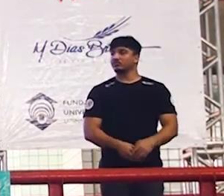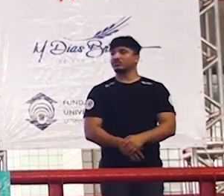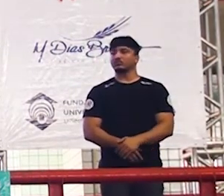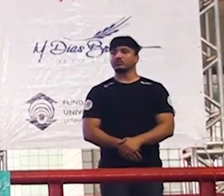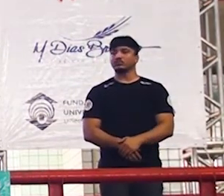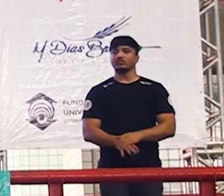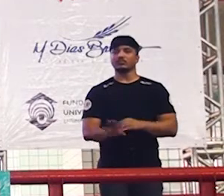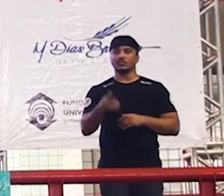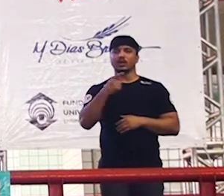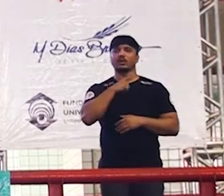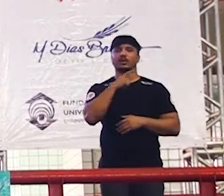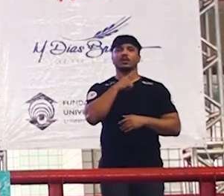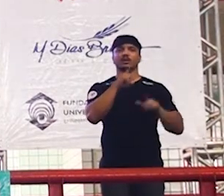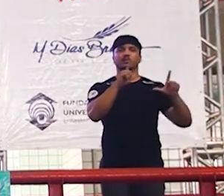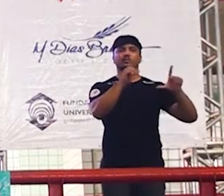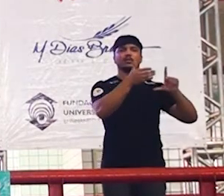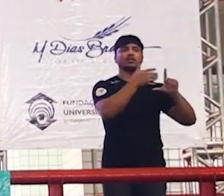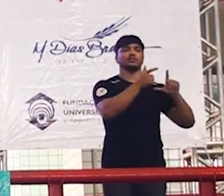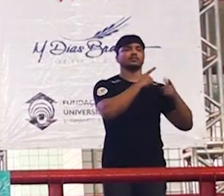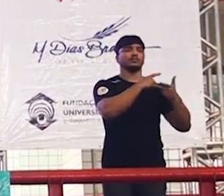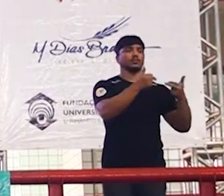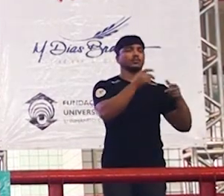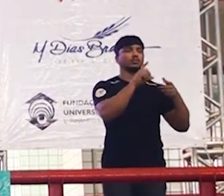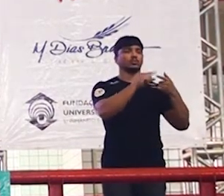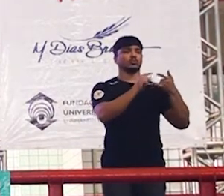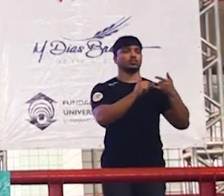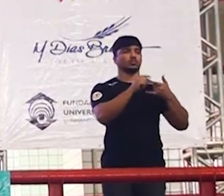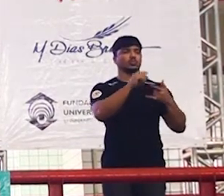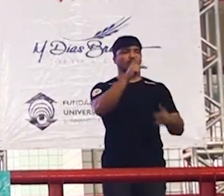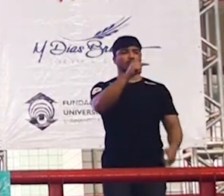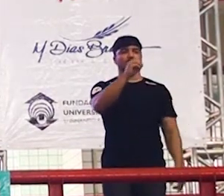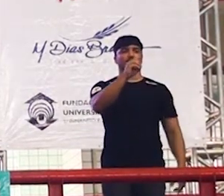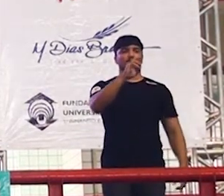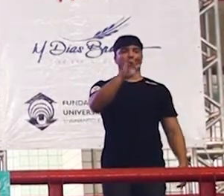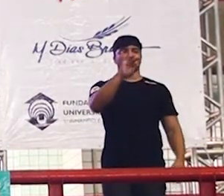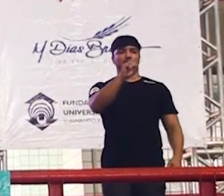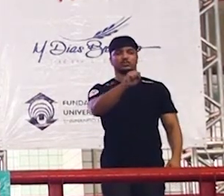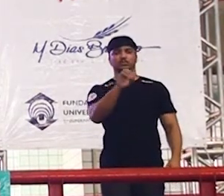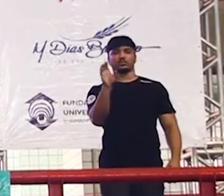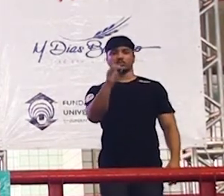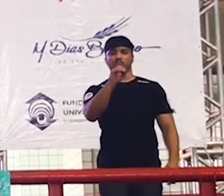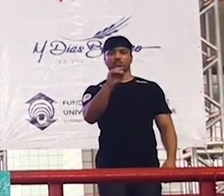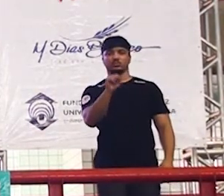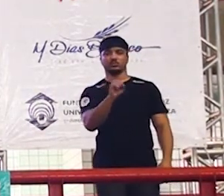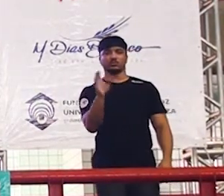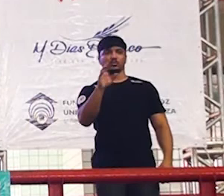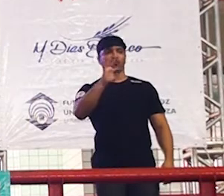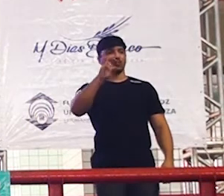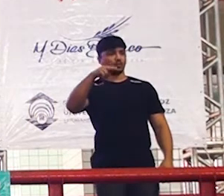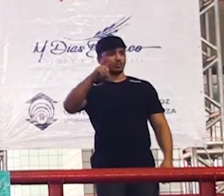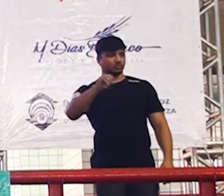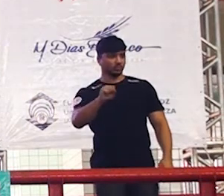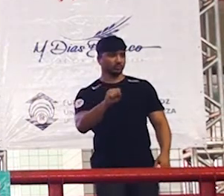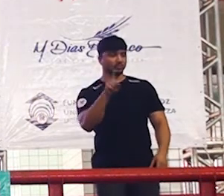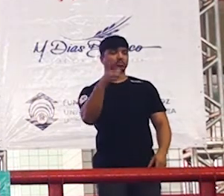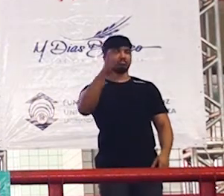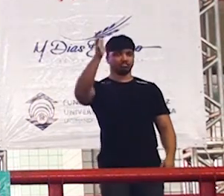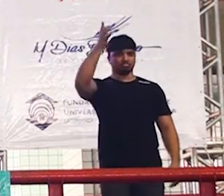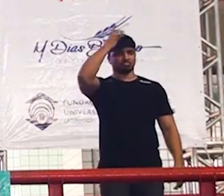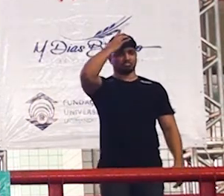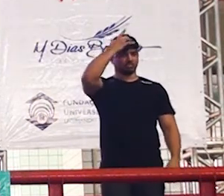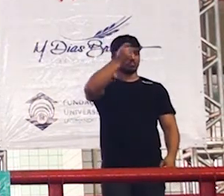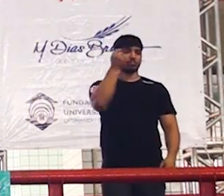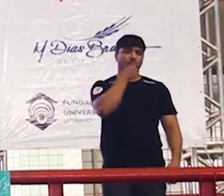Alguém aqui assiste aquele canal Porta dos Fundos? São bem-humorados, são muito irônicos,